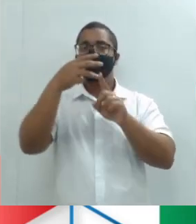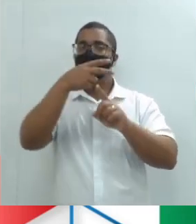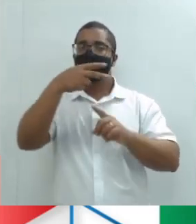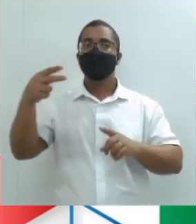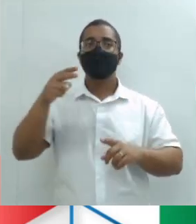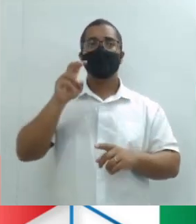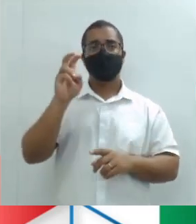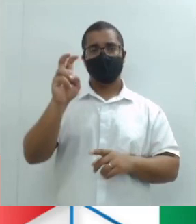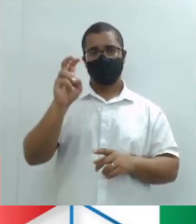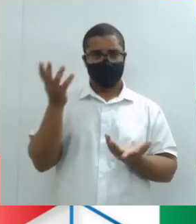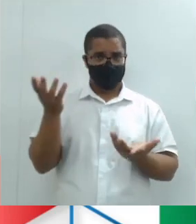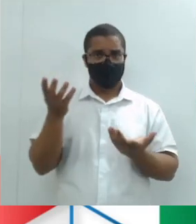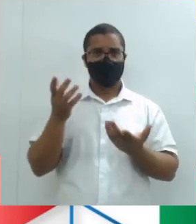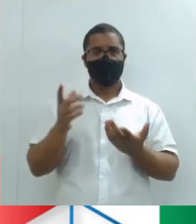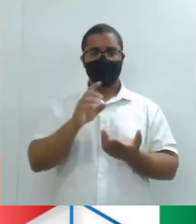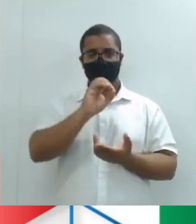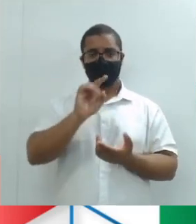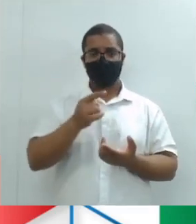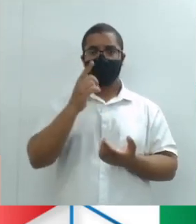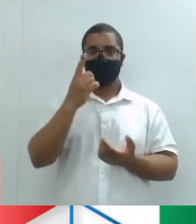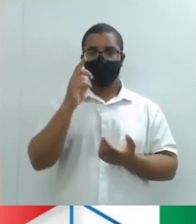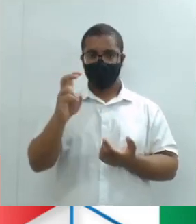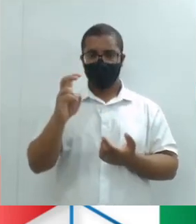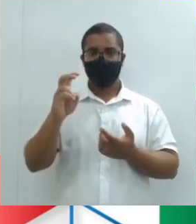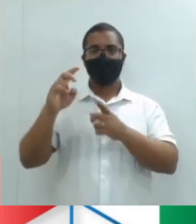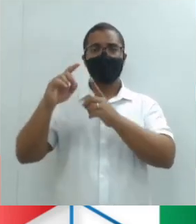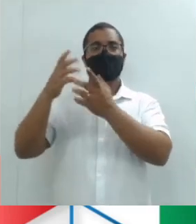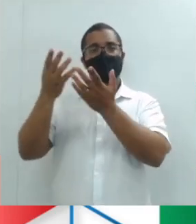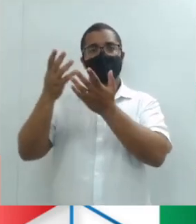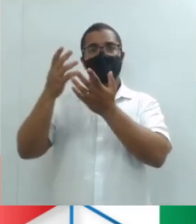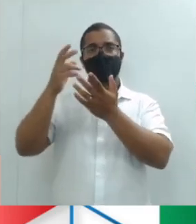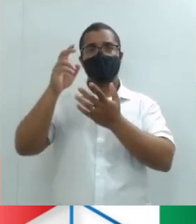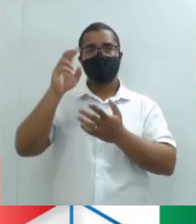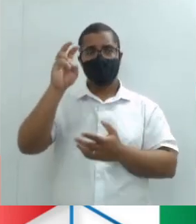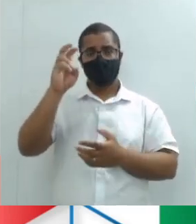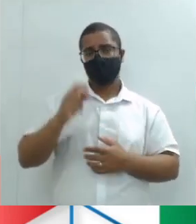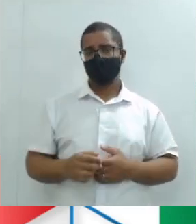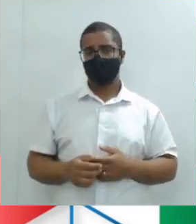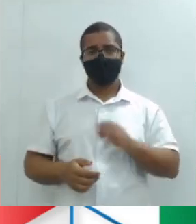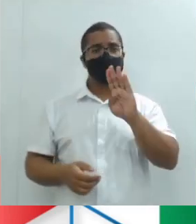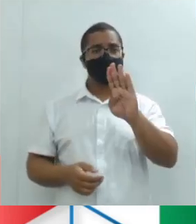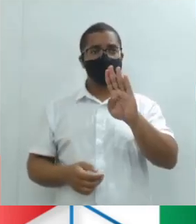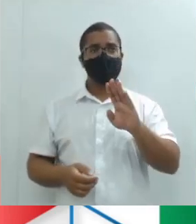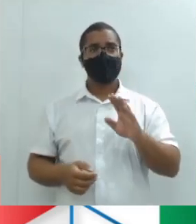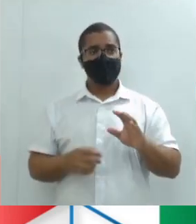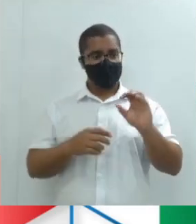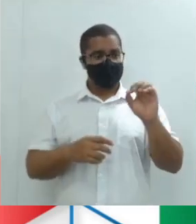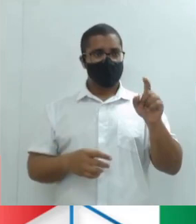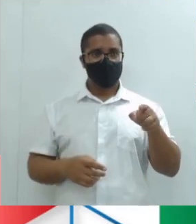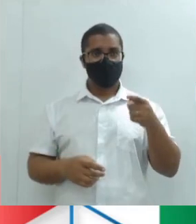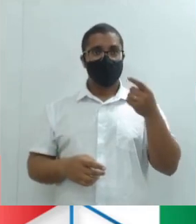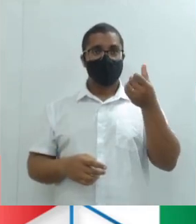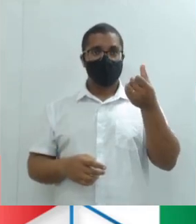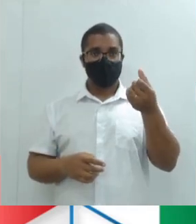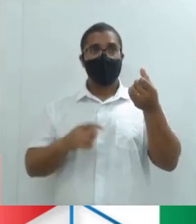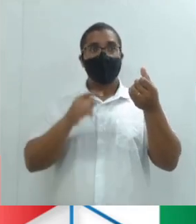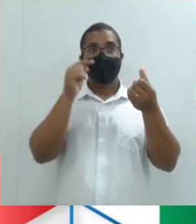professor? É assim, aplicou e deu o resultado. Exatamente. Vamos para o item B, ó. 0,6 a menos